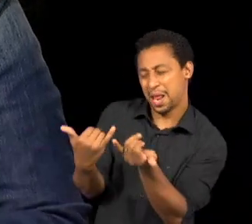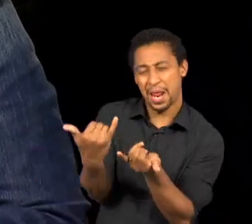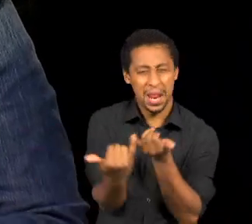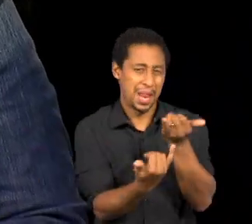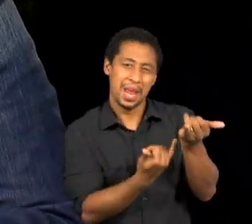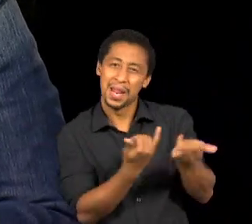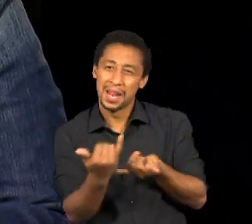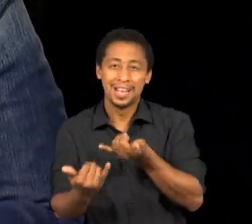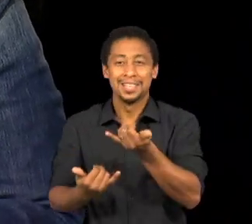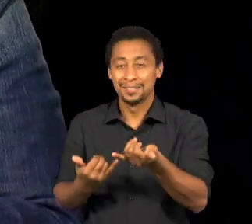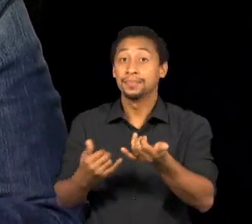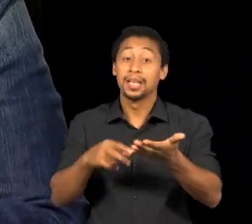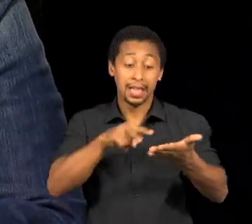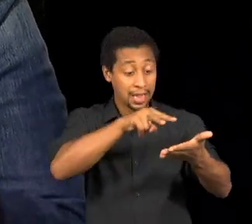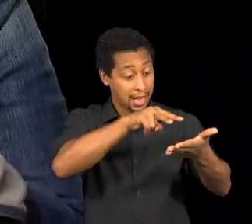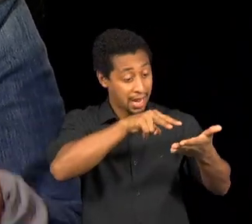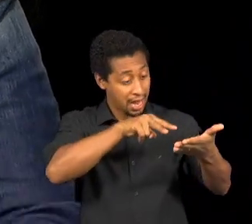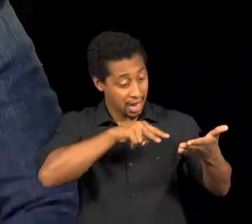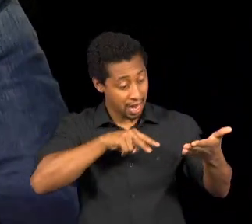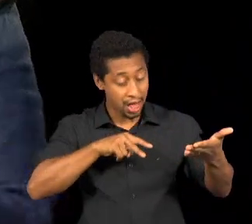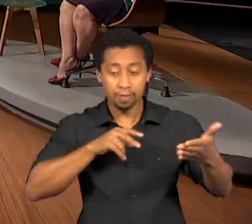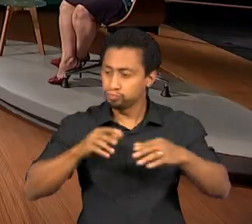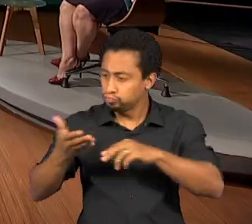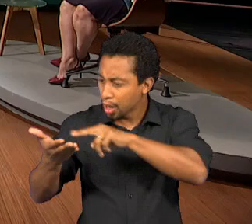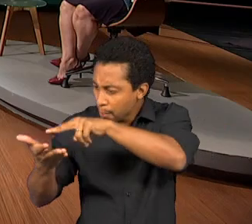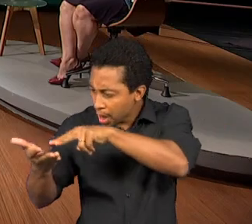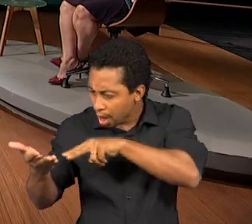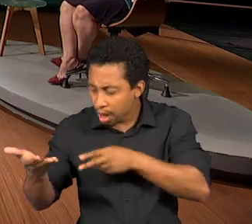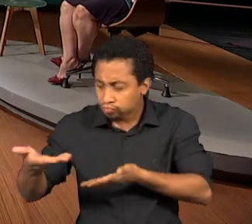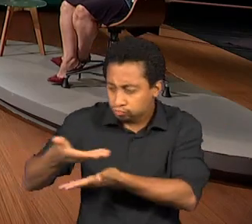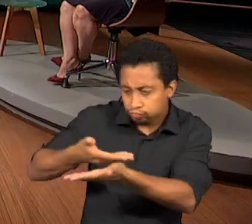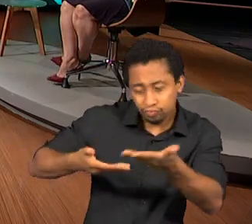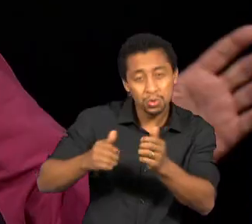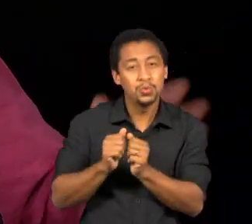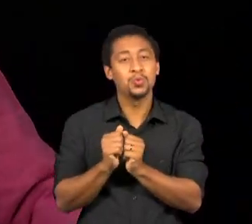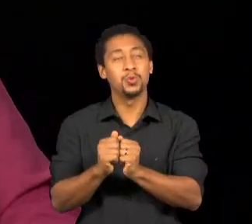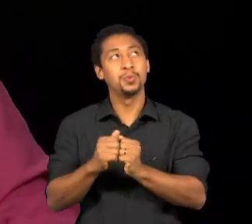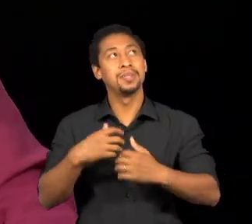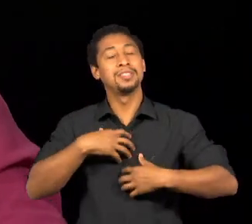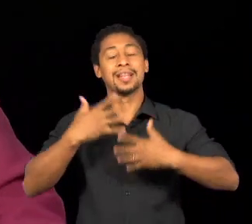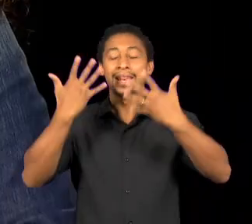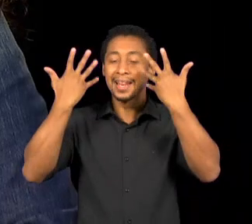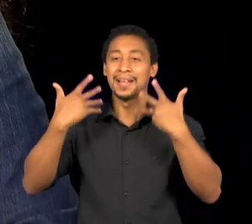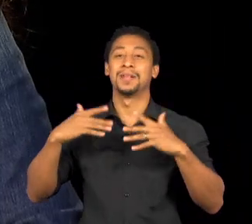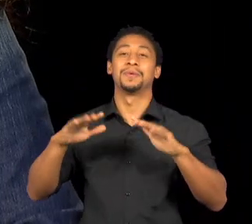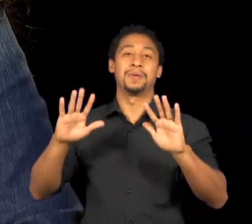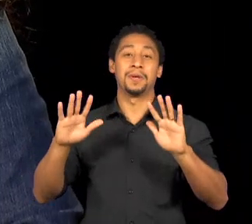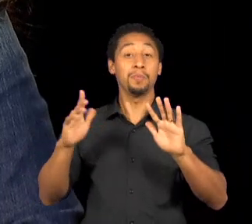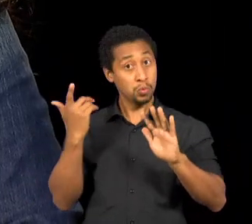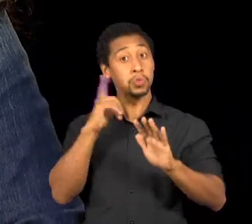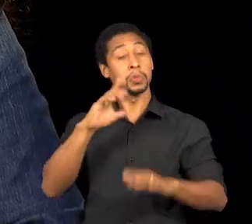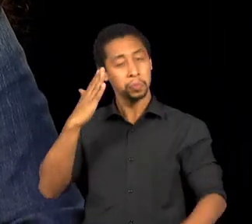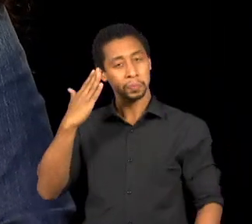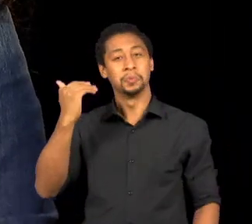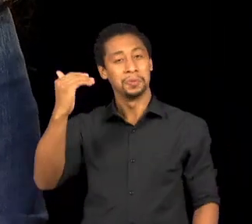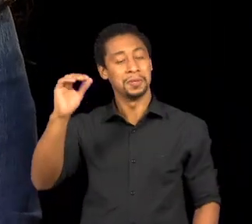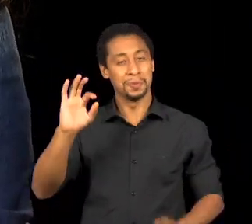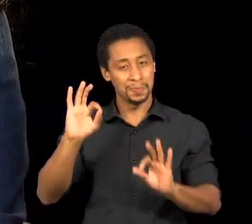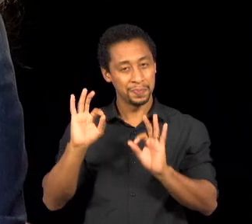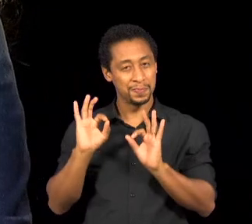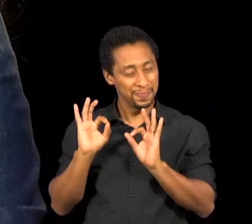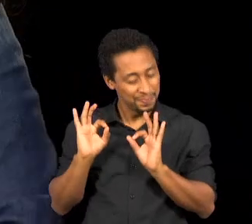passava texto, sabe? Para ficar essa coisa natural. E foi um sucesso, gente. Que coisa, né? Foi